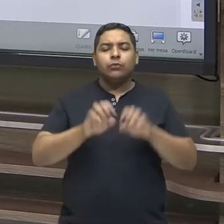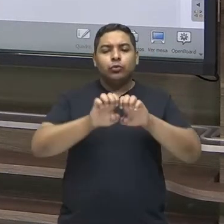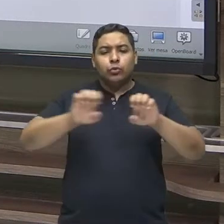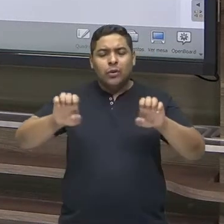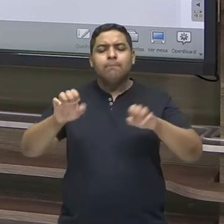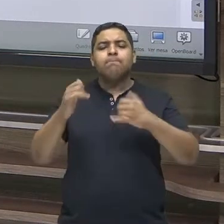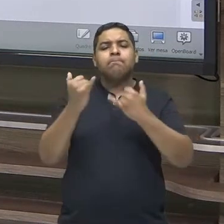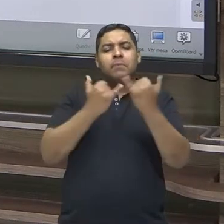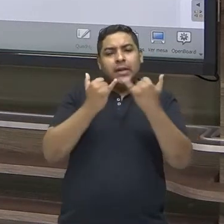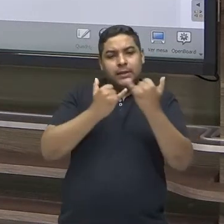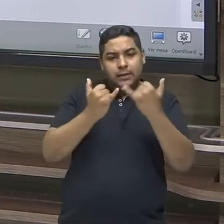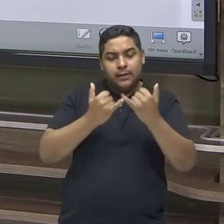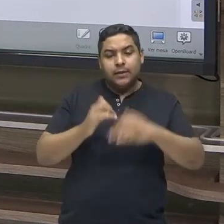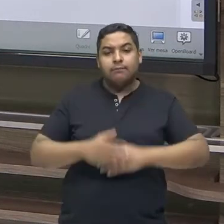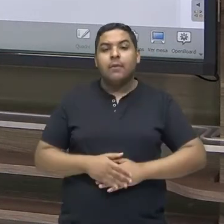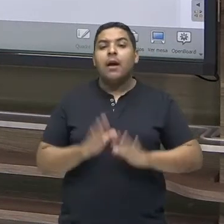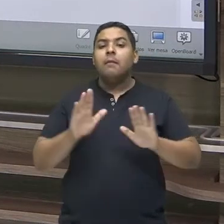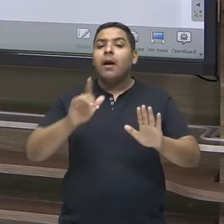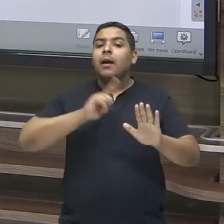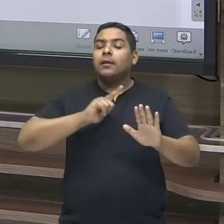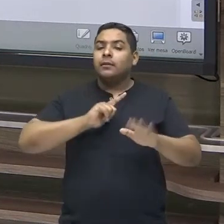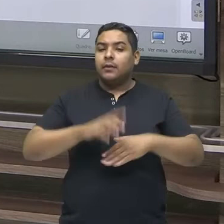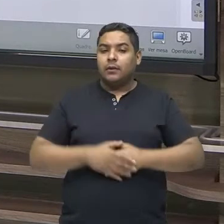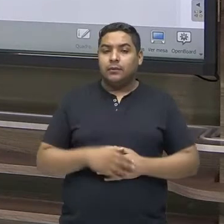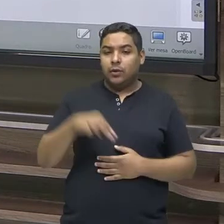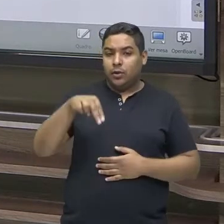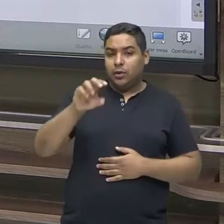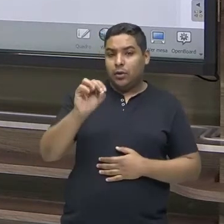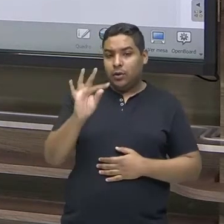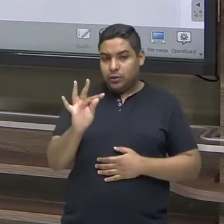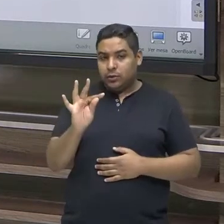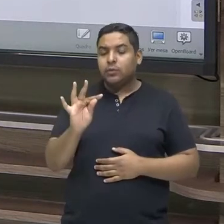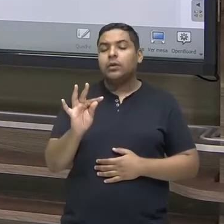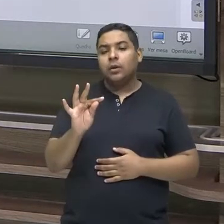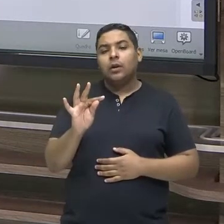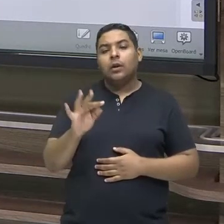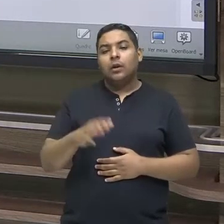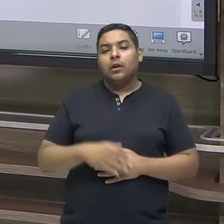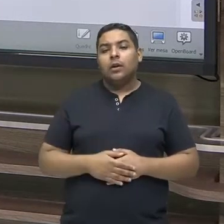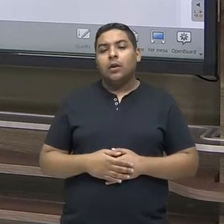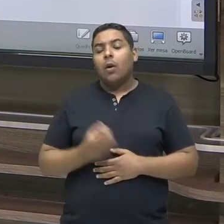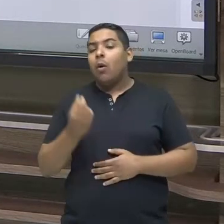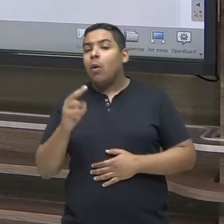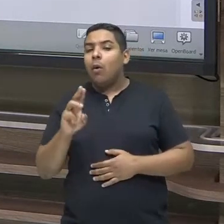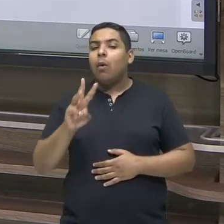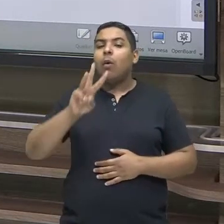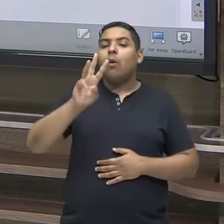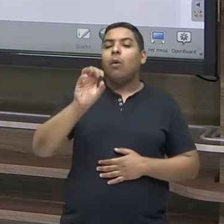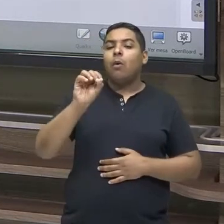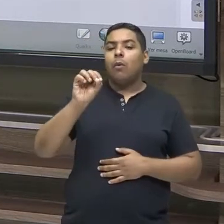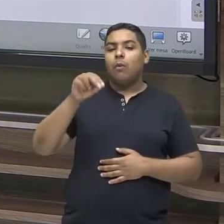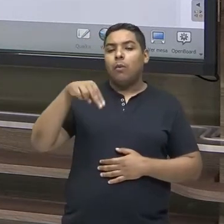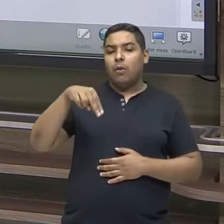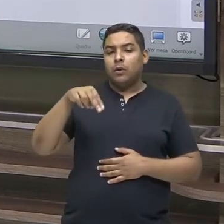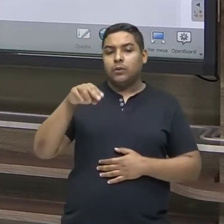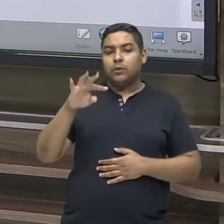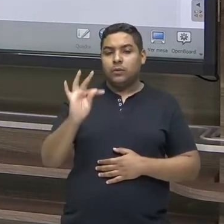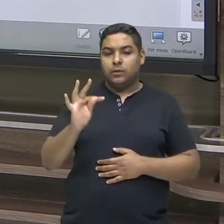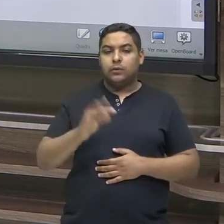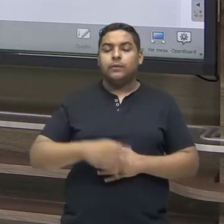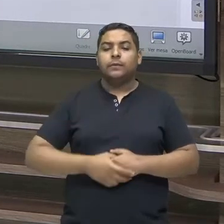A diferença é a presença do advérbio not, ou então, né, da partícula de negação not,